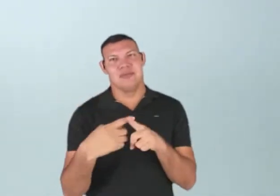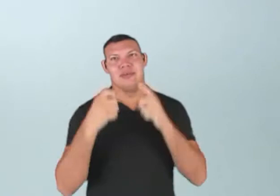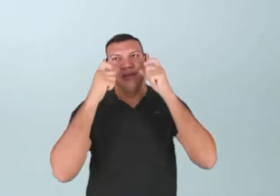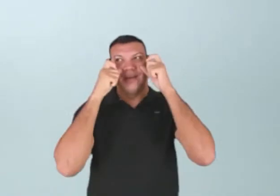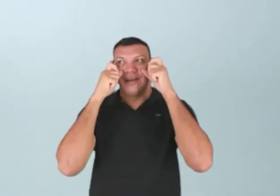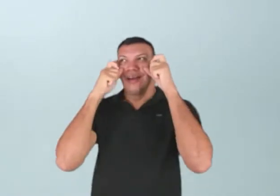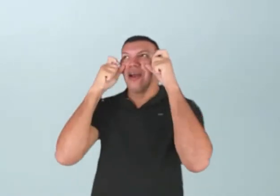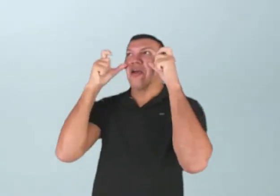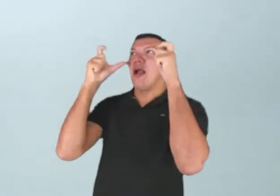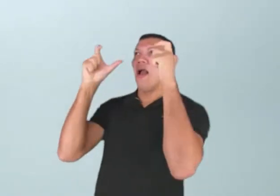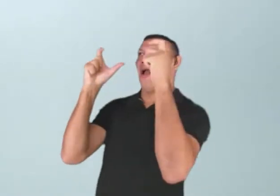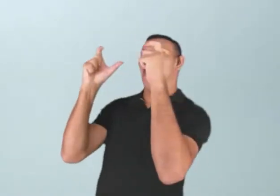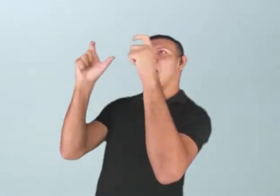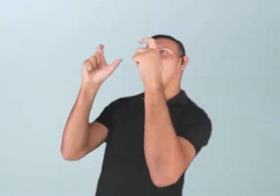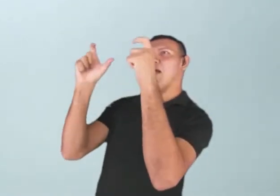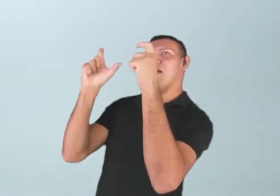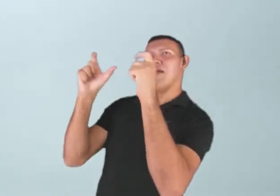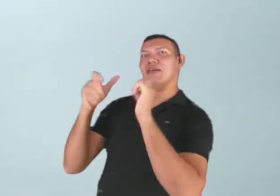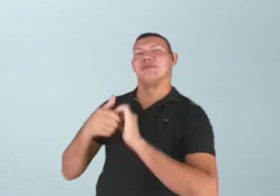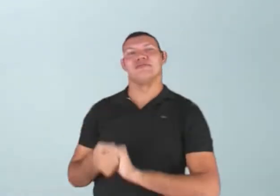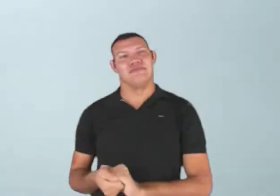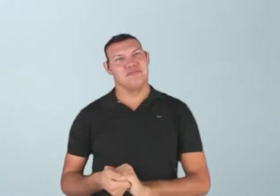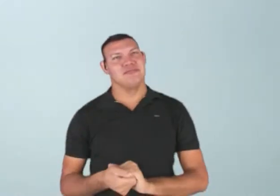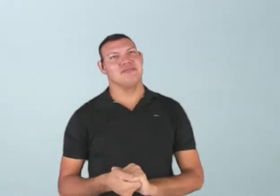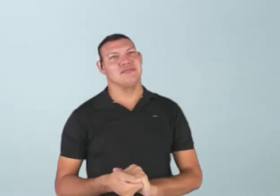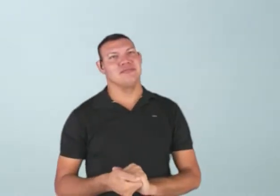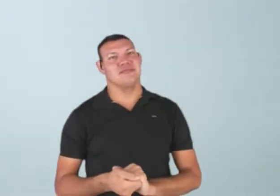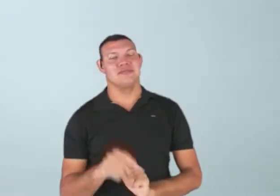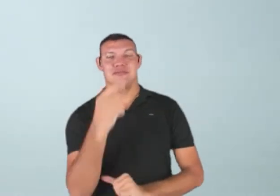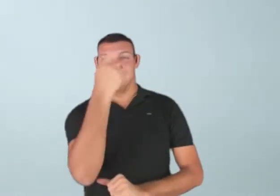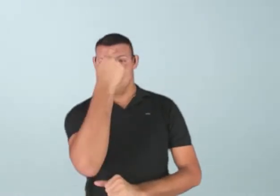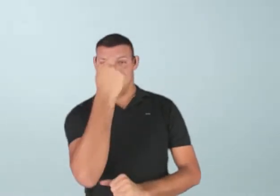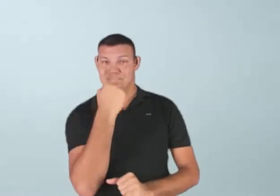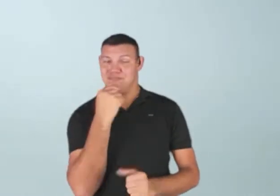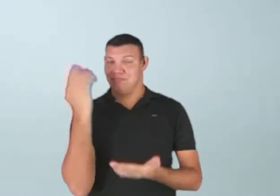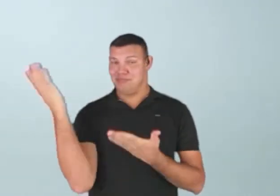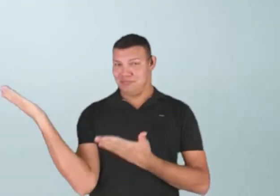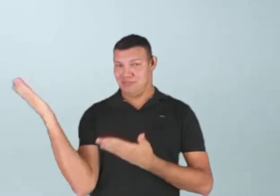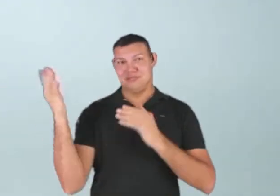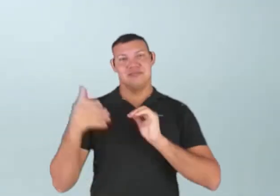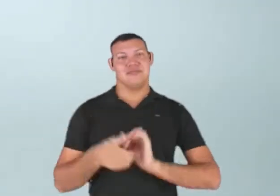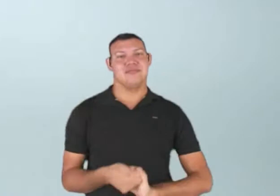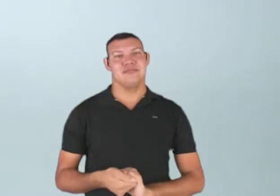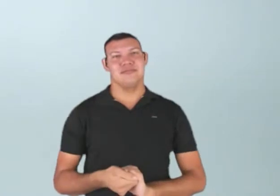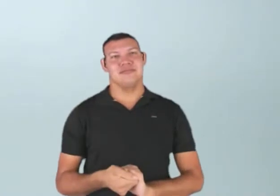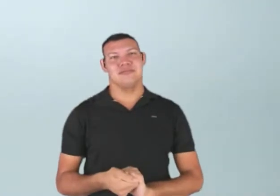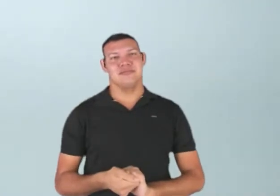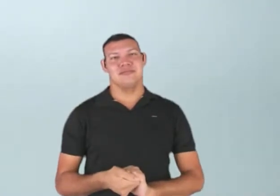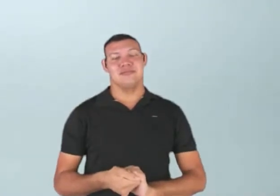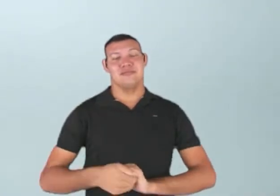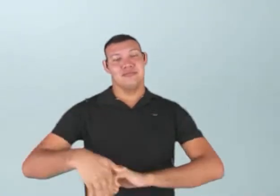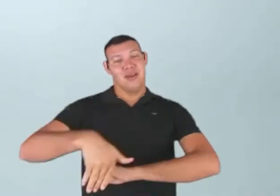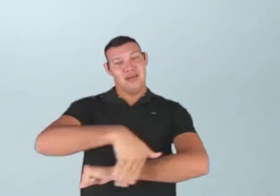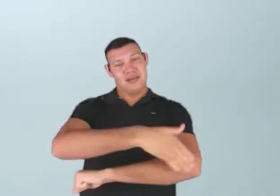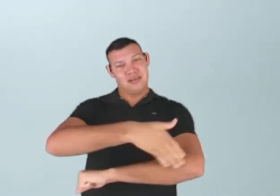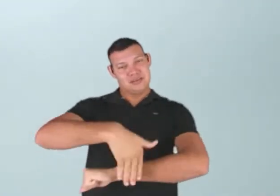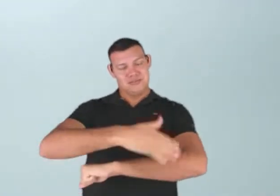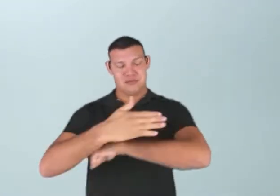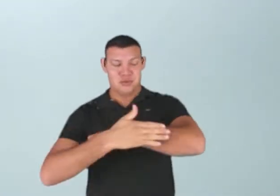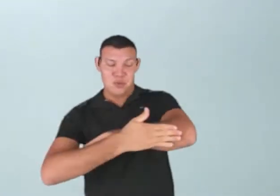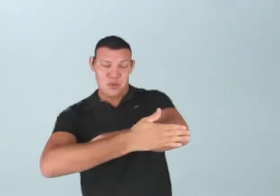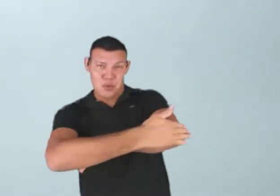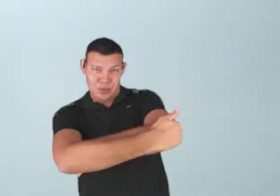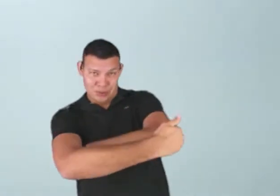nossa atenção demais. Eis aqui alguns exemplos. Numa calçada, numa